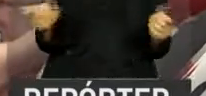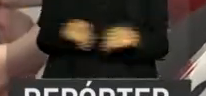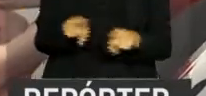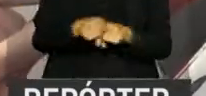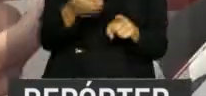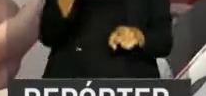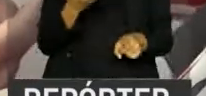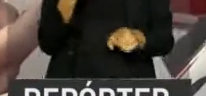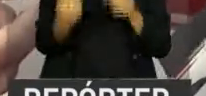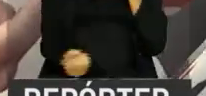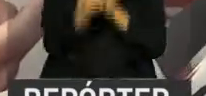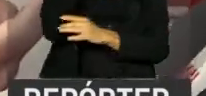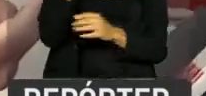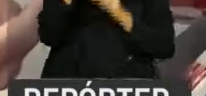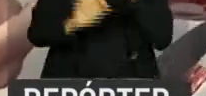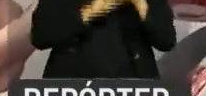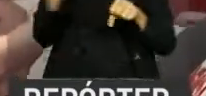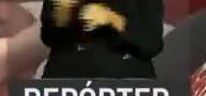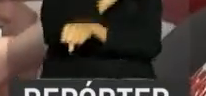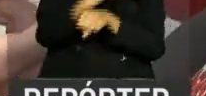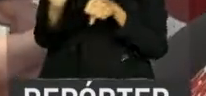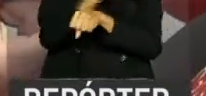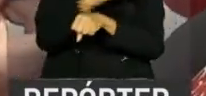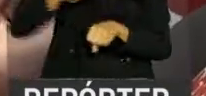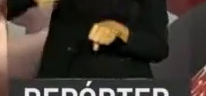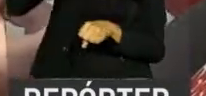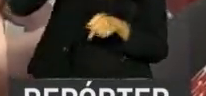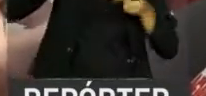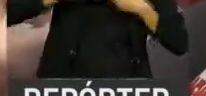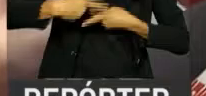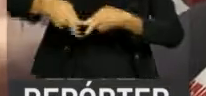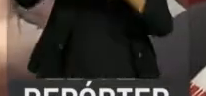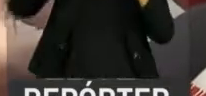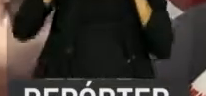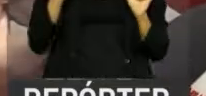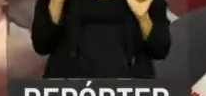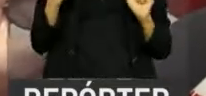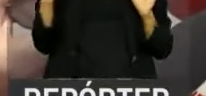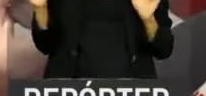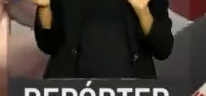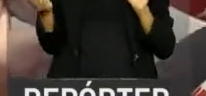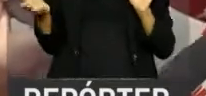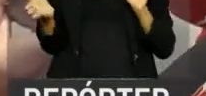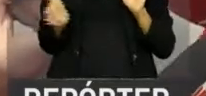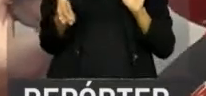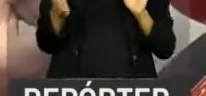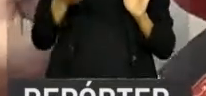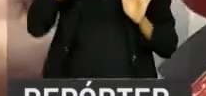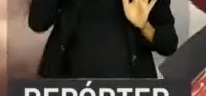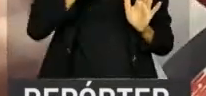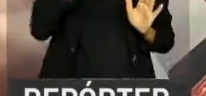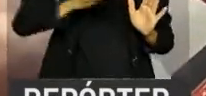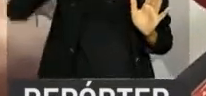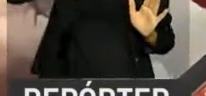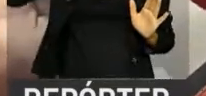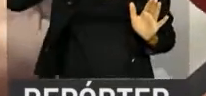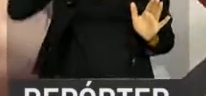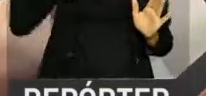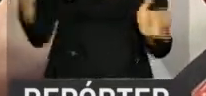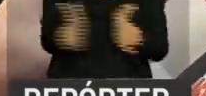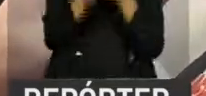queremos meios para que nós lembremos também esta possibilidade para as mulheres pretas pobres da periferia